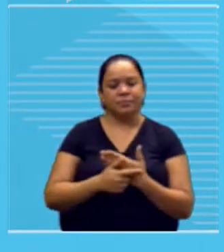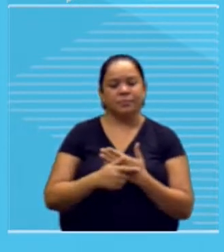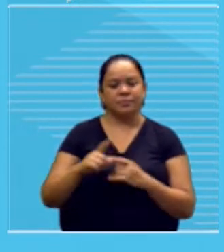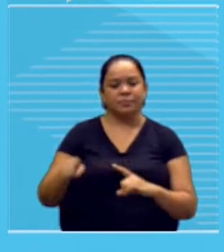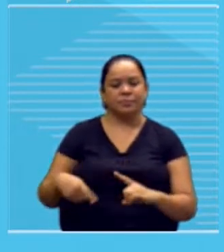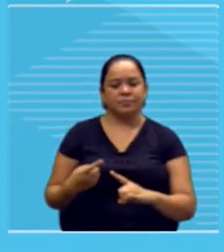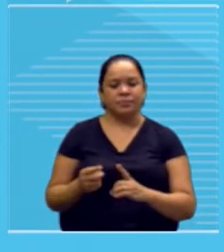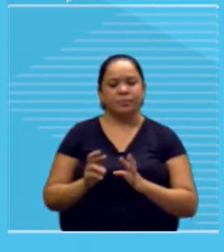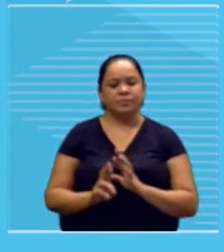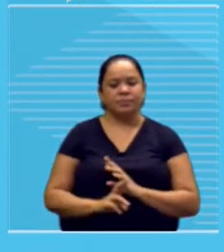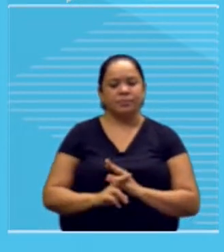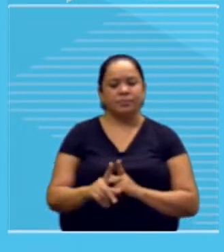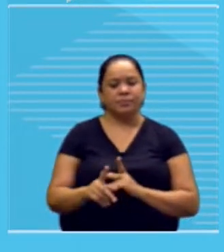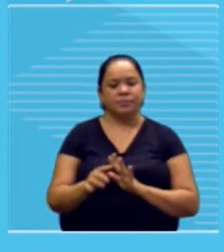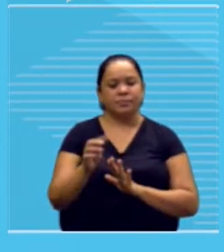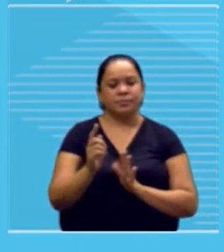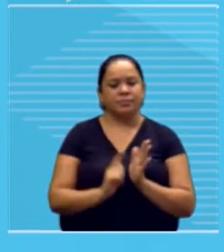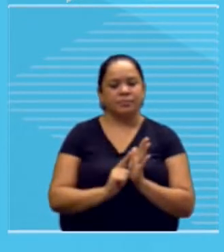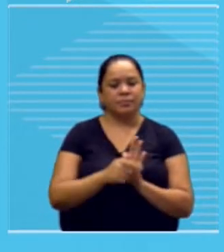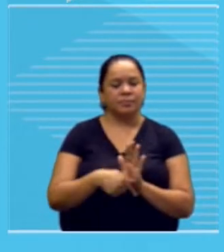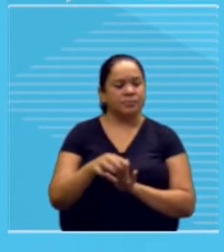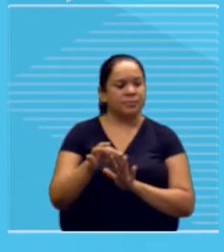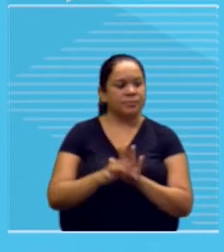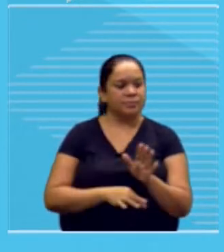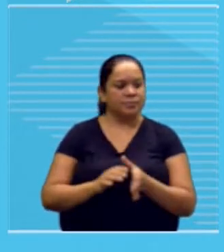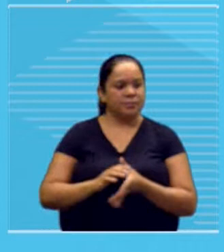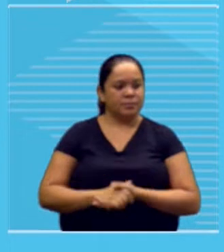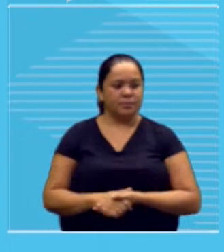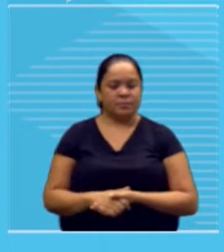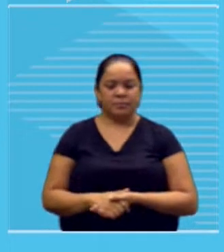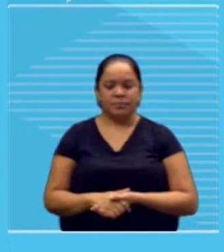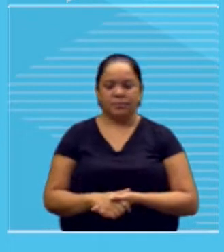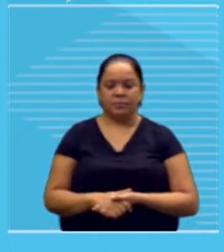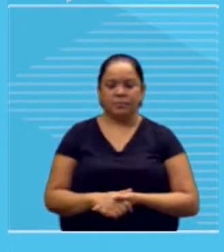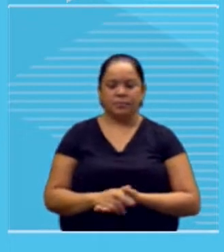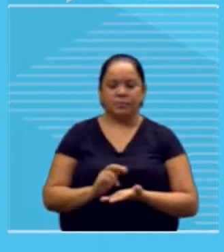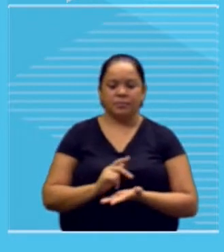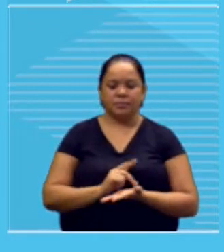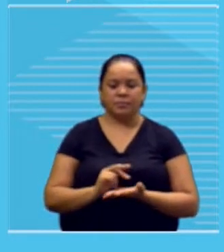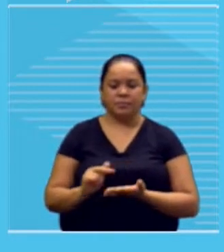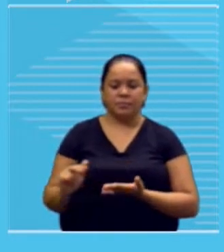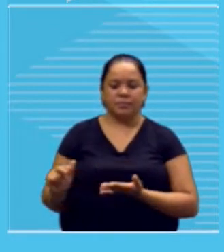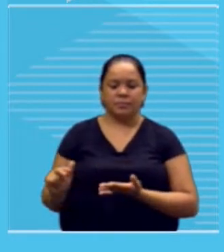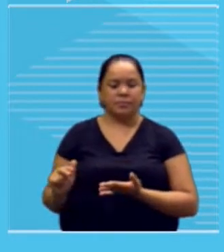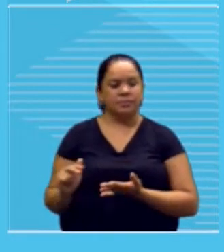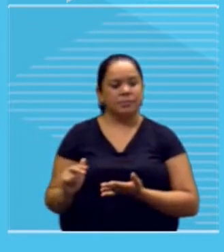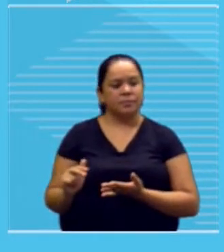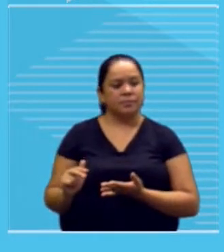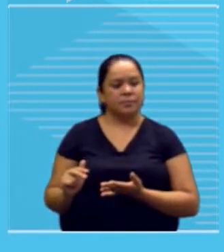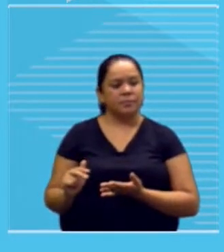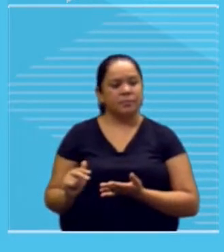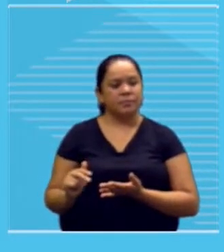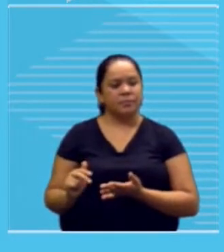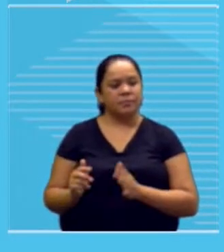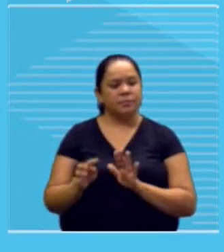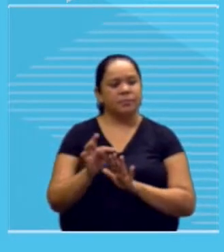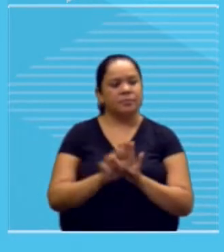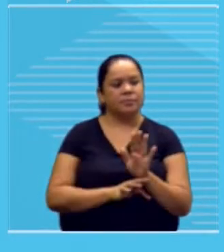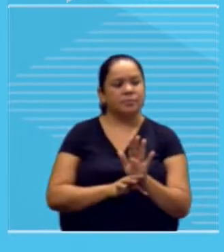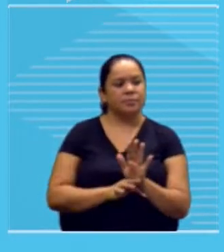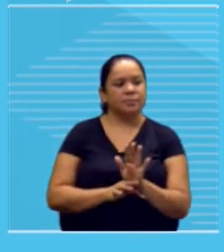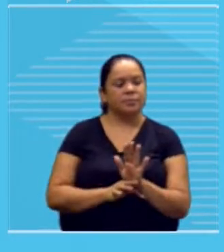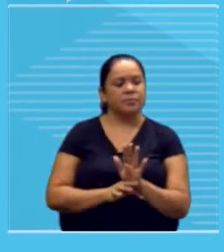textuais identificando então em textos diversos sua função social a função social